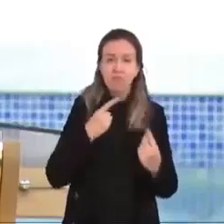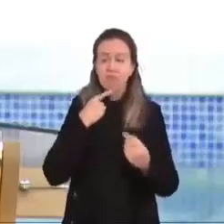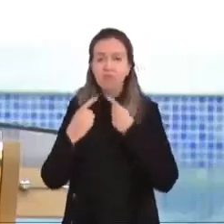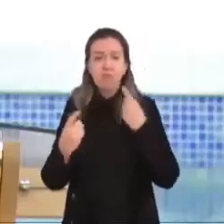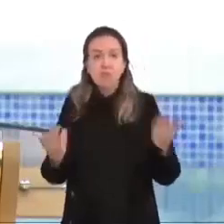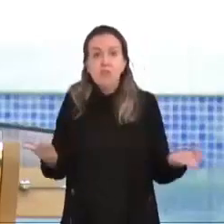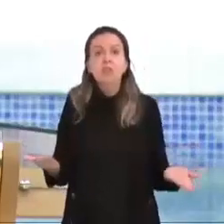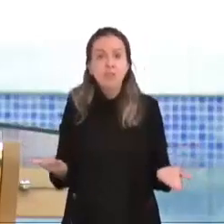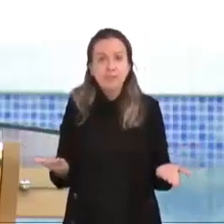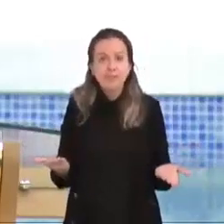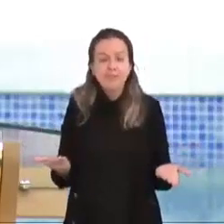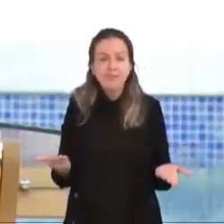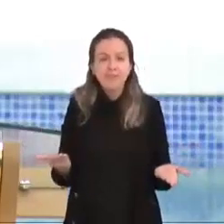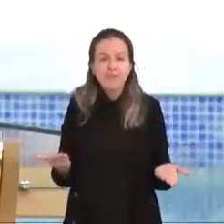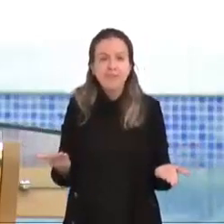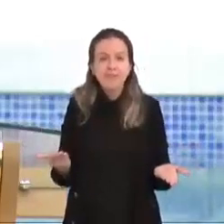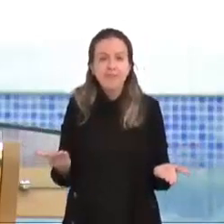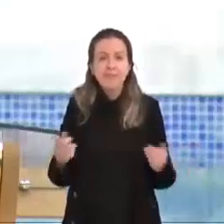Assim diz o Senhor,